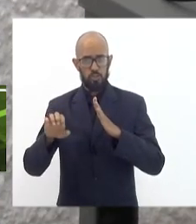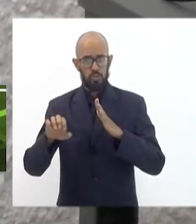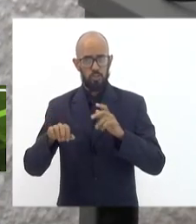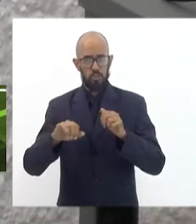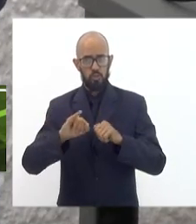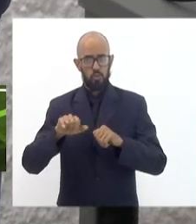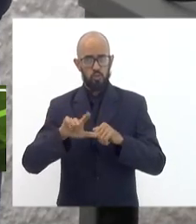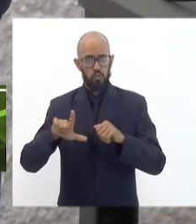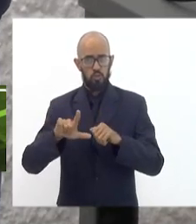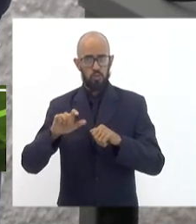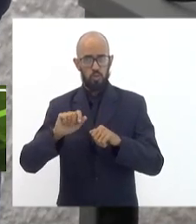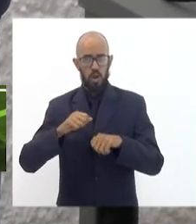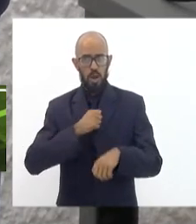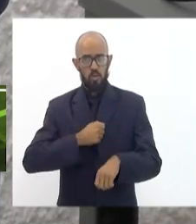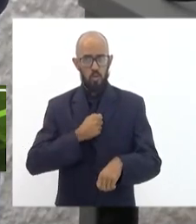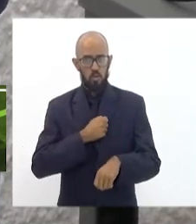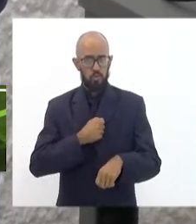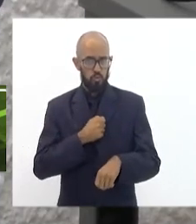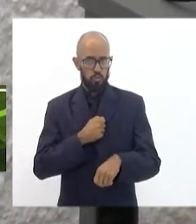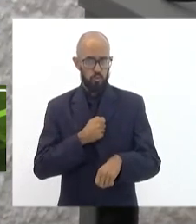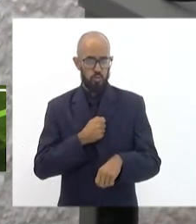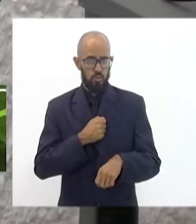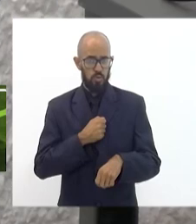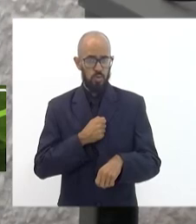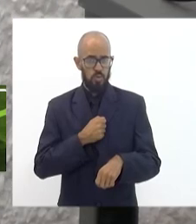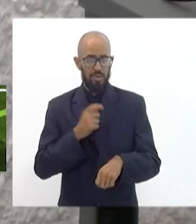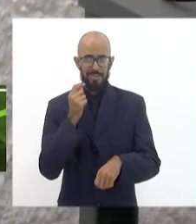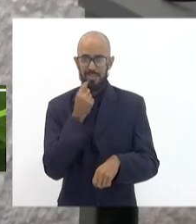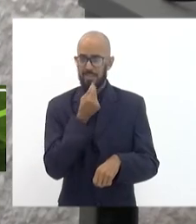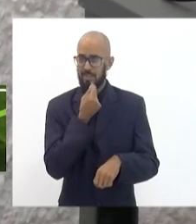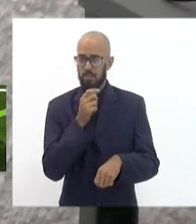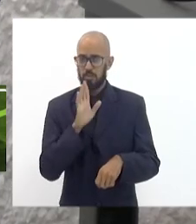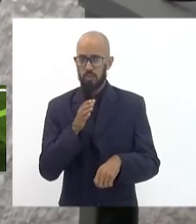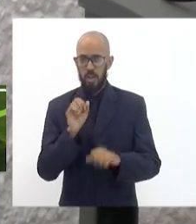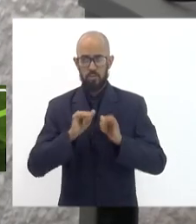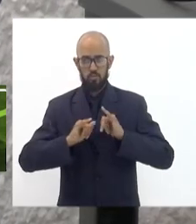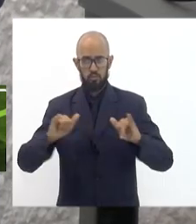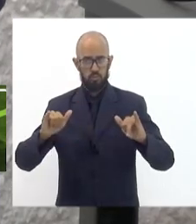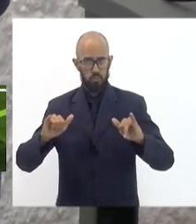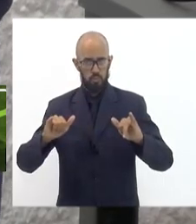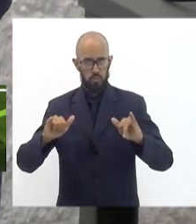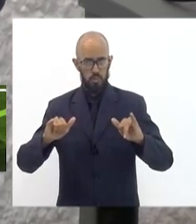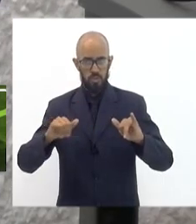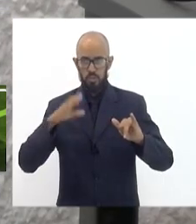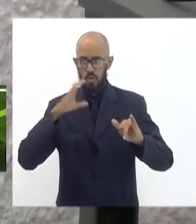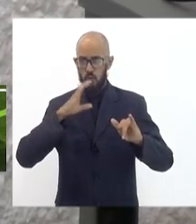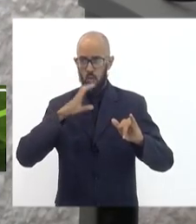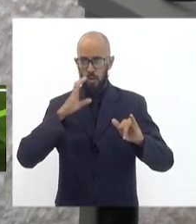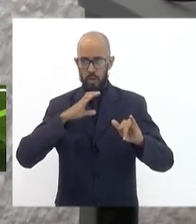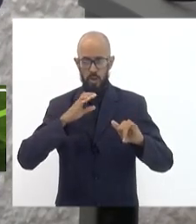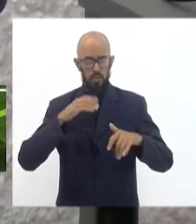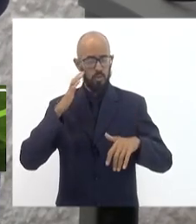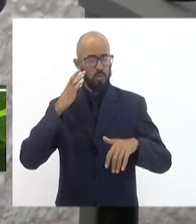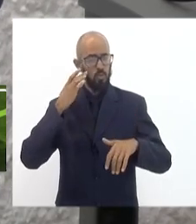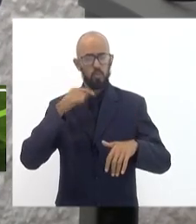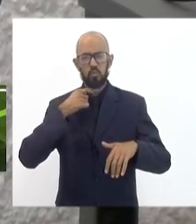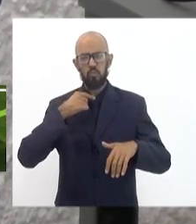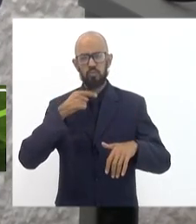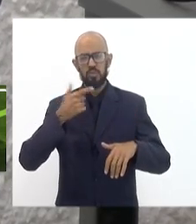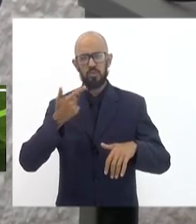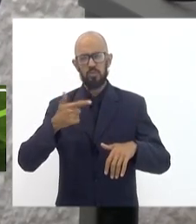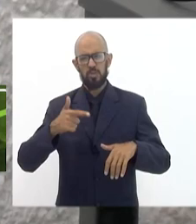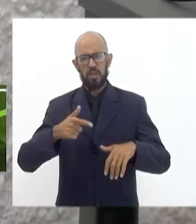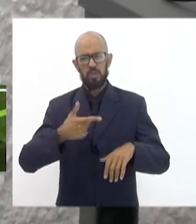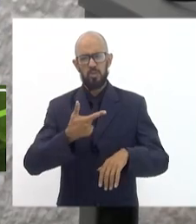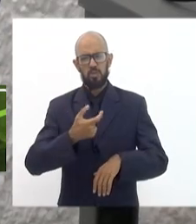e Setembro das Nós somos o caso da gente então correndo para esse ano não tenho dúvida que não terá problema não terá